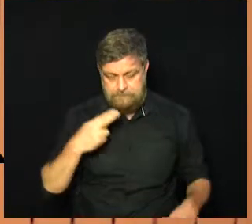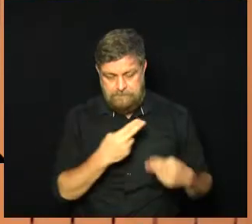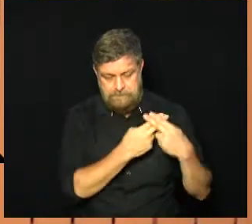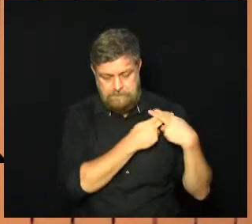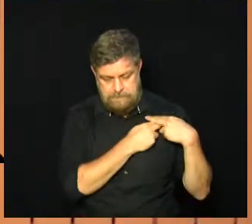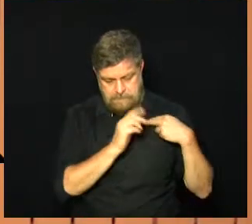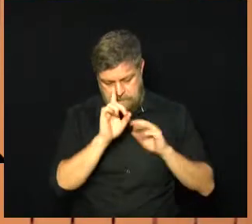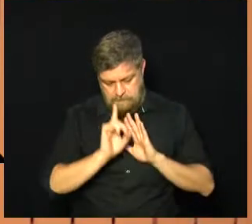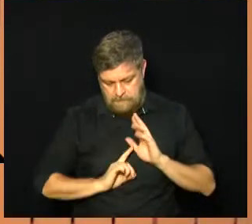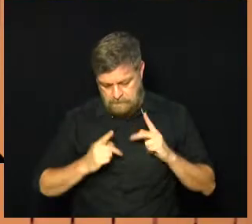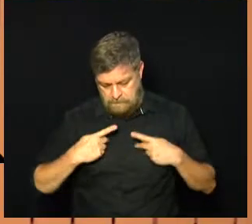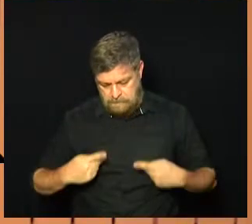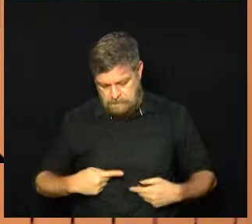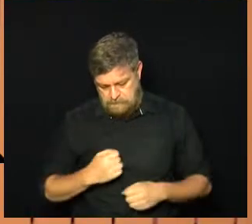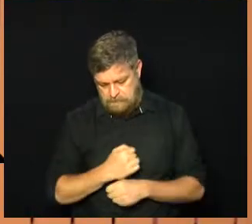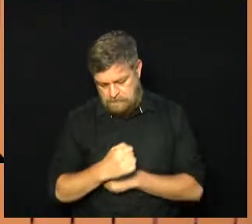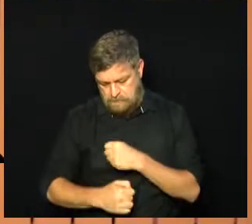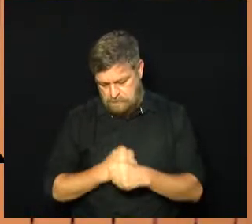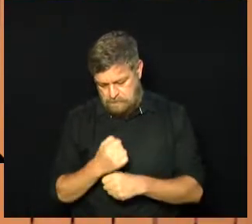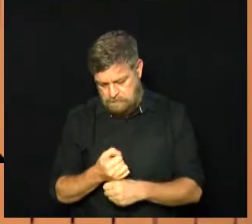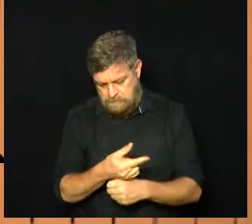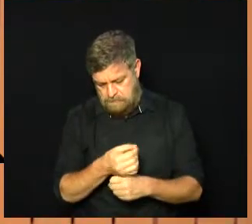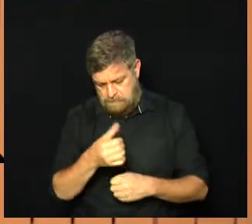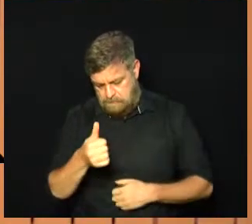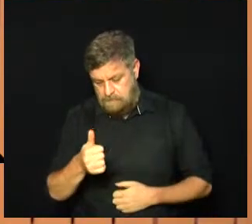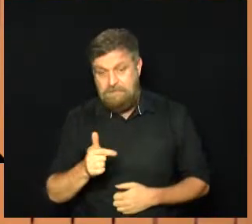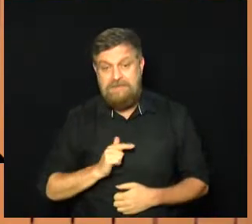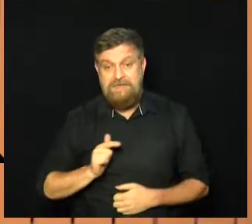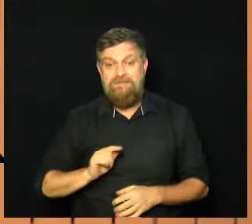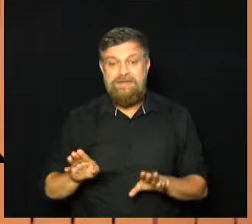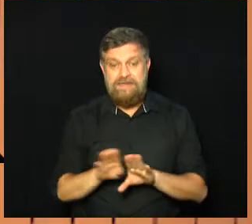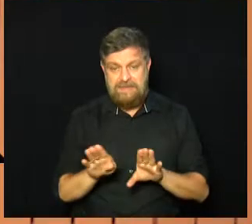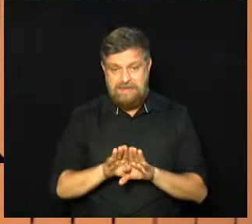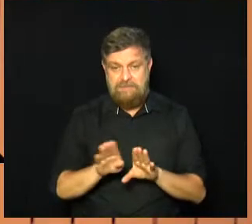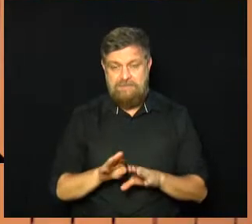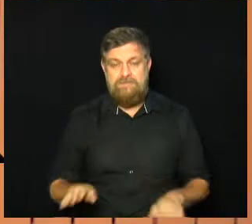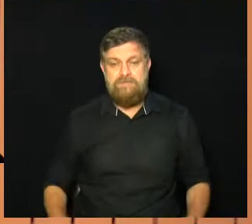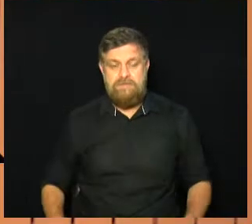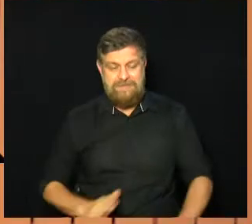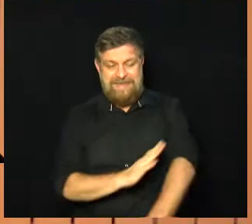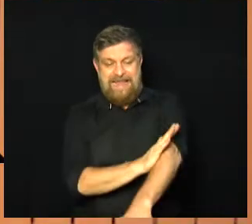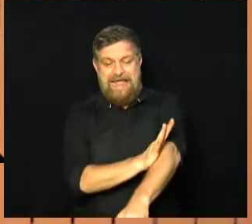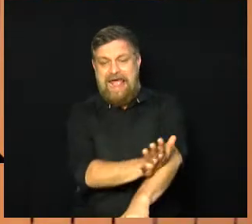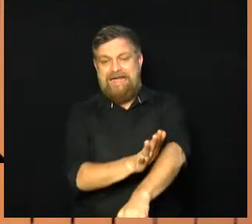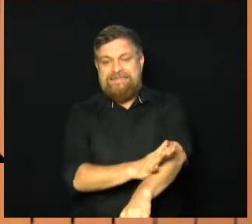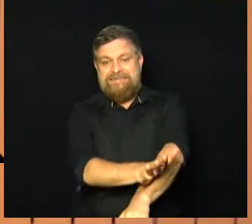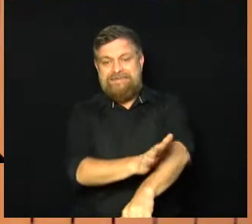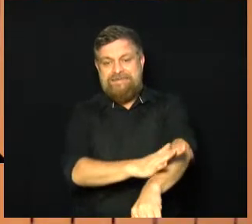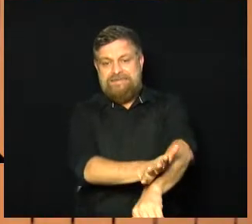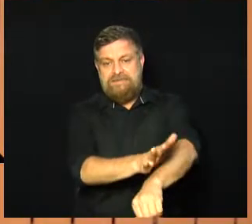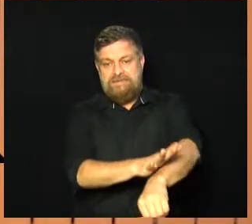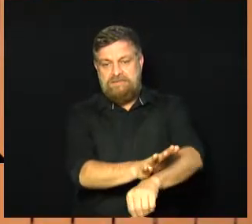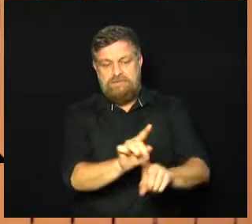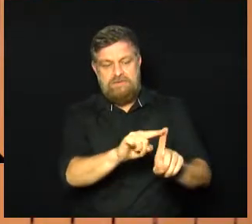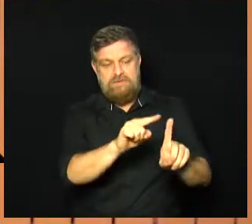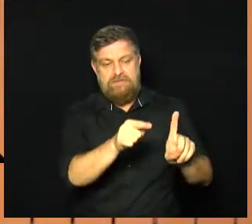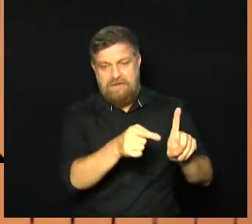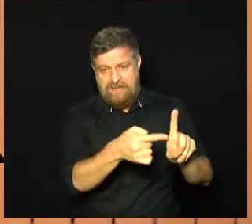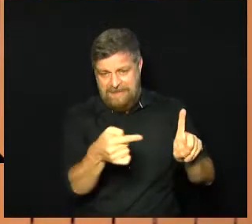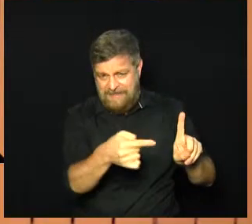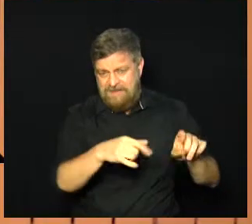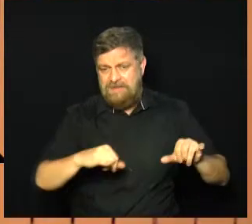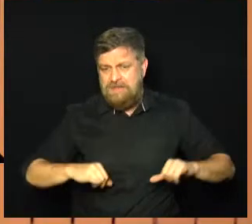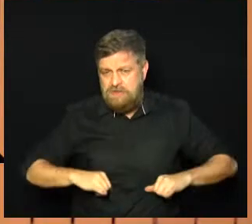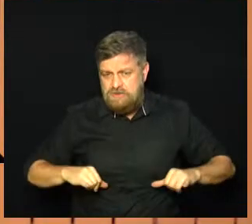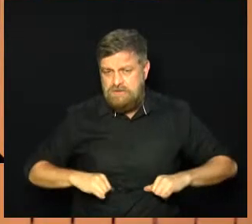durante esse ano. Além disso, a gente recebeu um caso de racismo obstétrico que aconteceu na Unicamp, para relembrar o caso também, né, uma